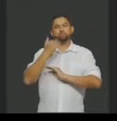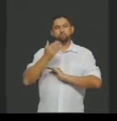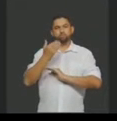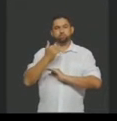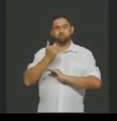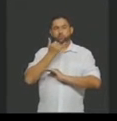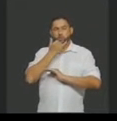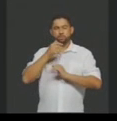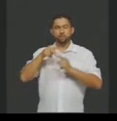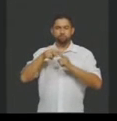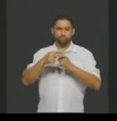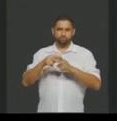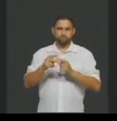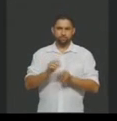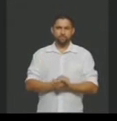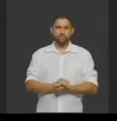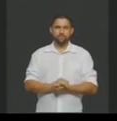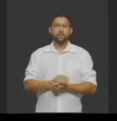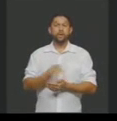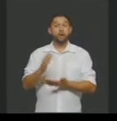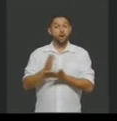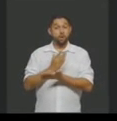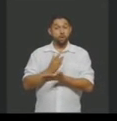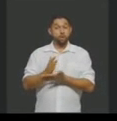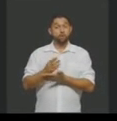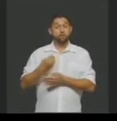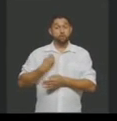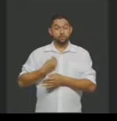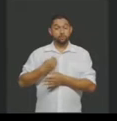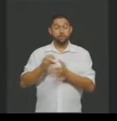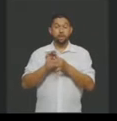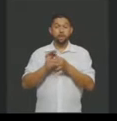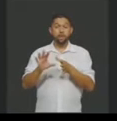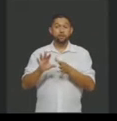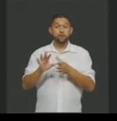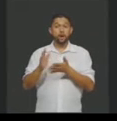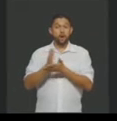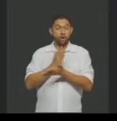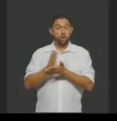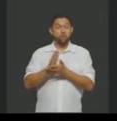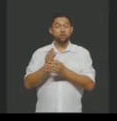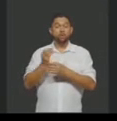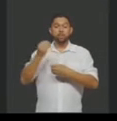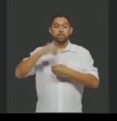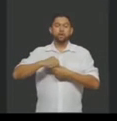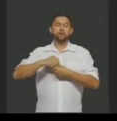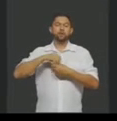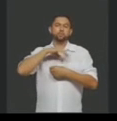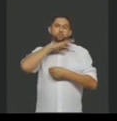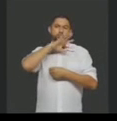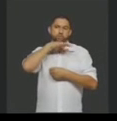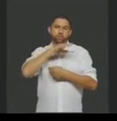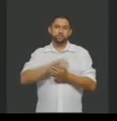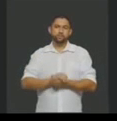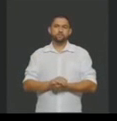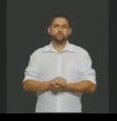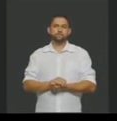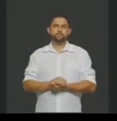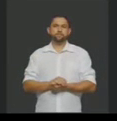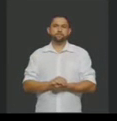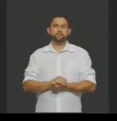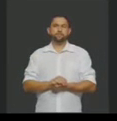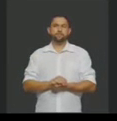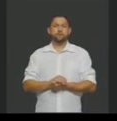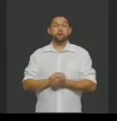livre ou parasitos, inclusive a grande maioria de vida livre. E os protozoários,